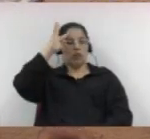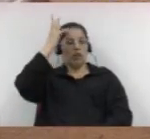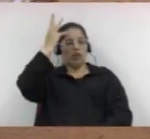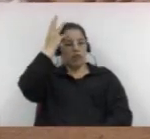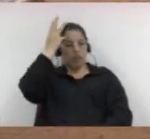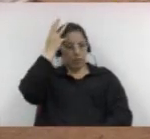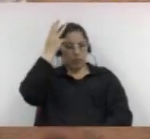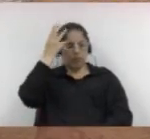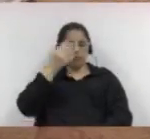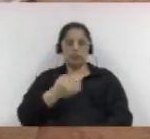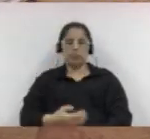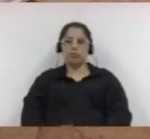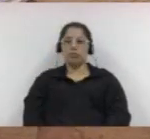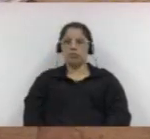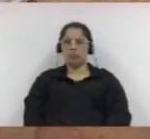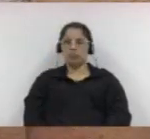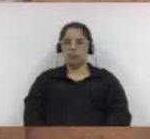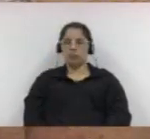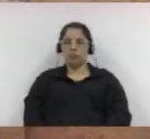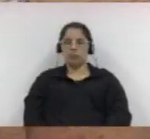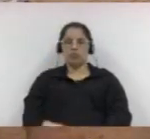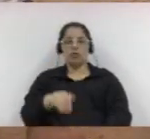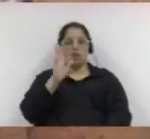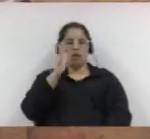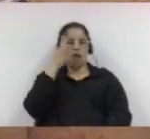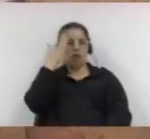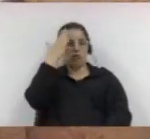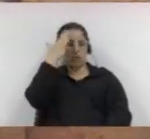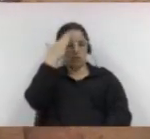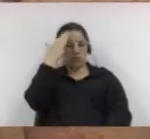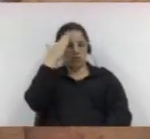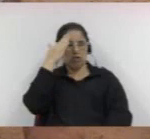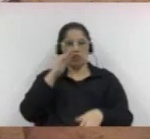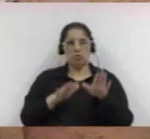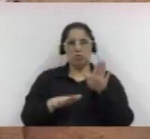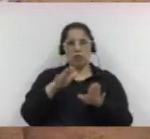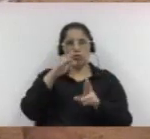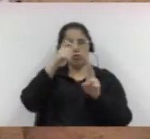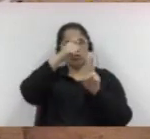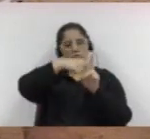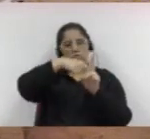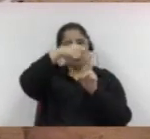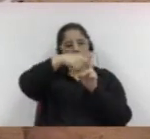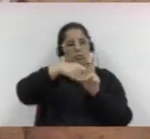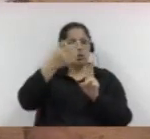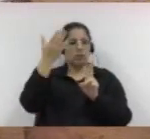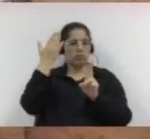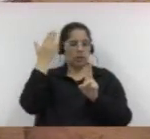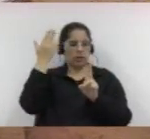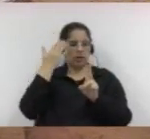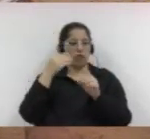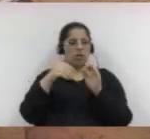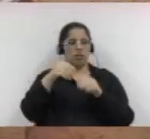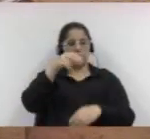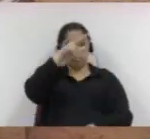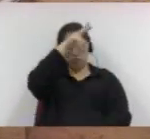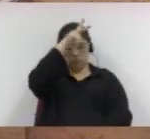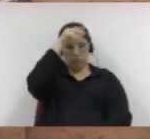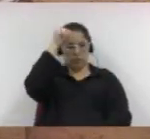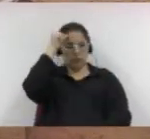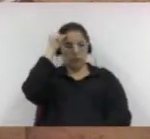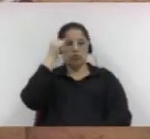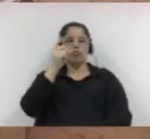requerimento importante. Já estou sabendo que há cerca de 2 meses a Prefeitura de Campinas... Indaiatuba